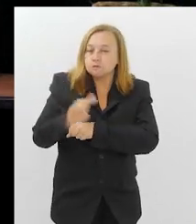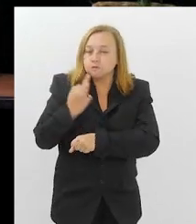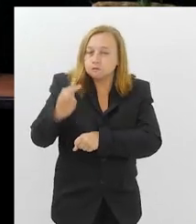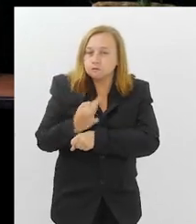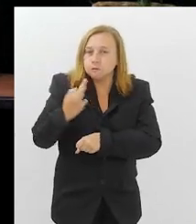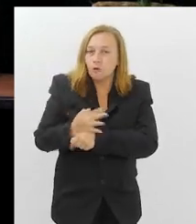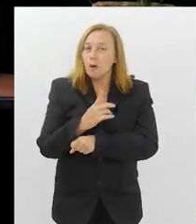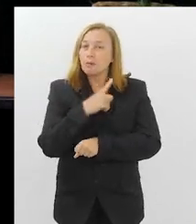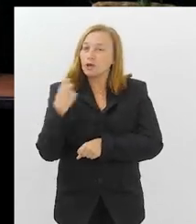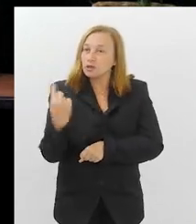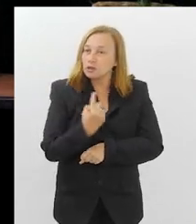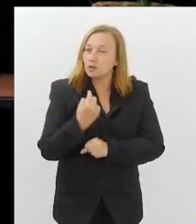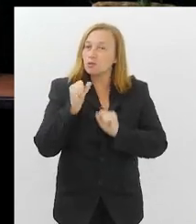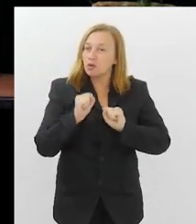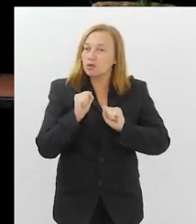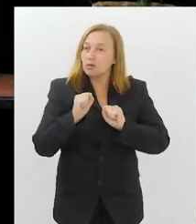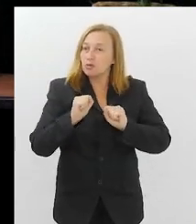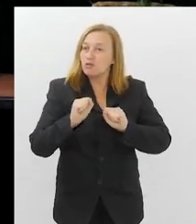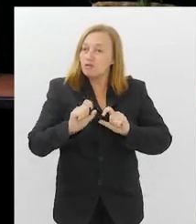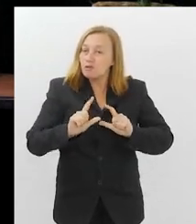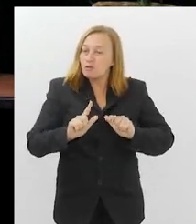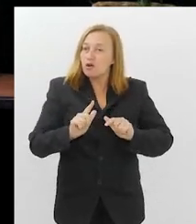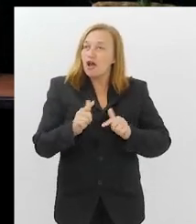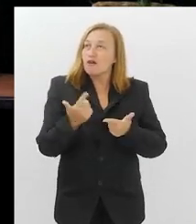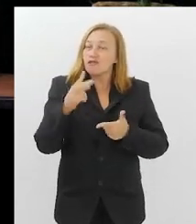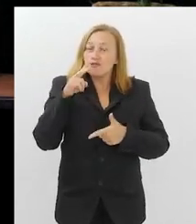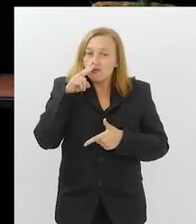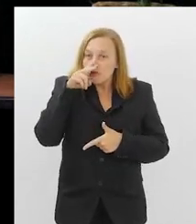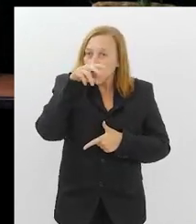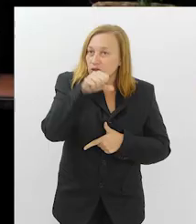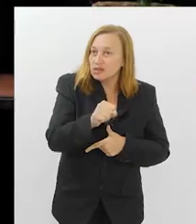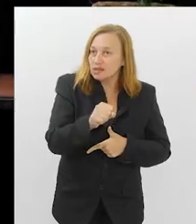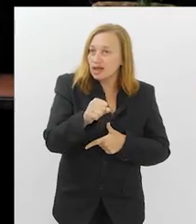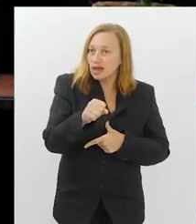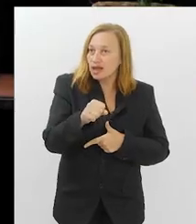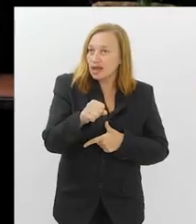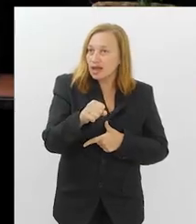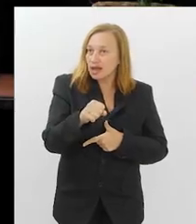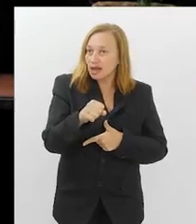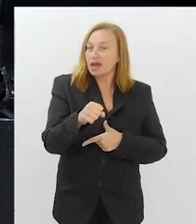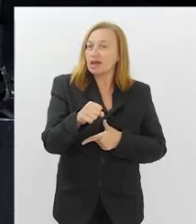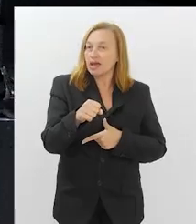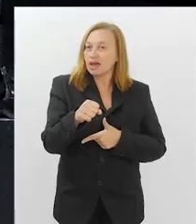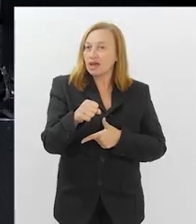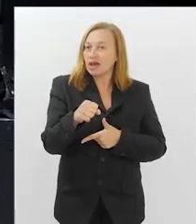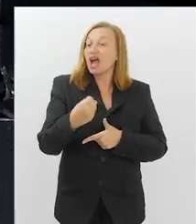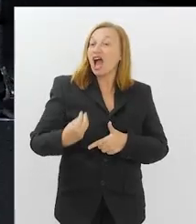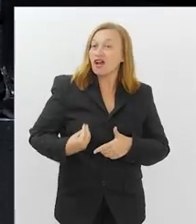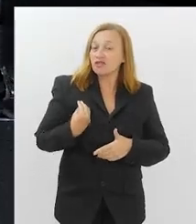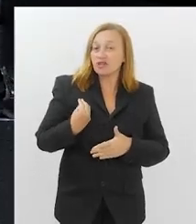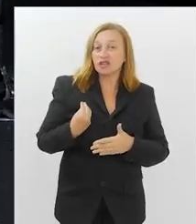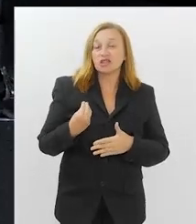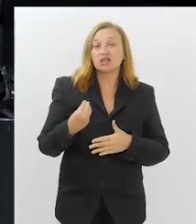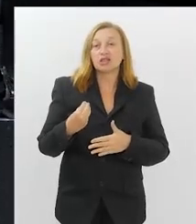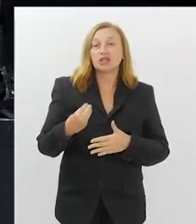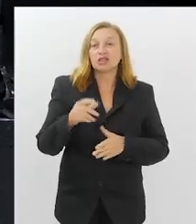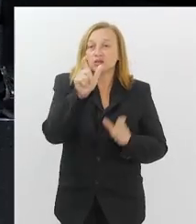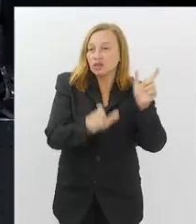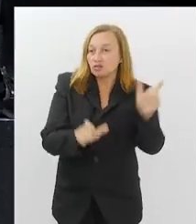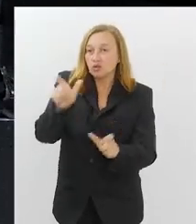nós possamos reforçar a existência de nossos corpos pretos a cada